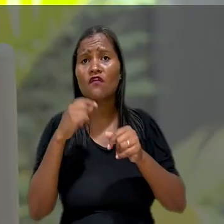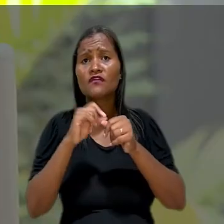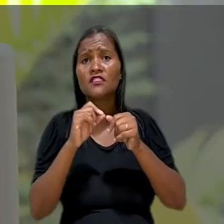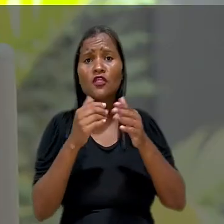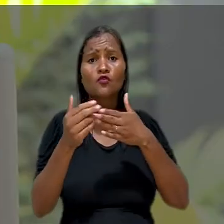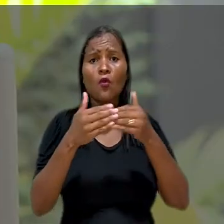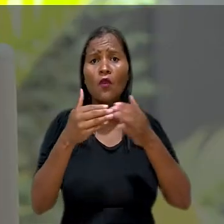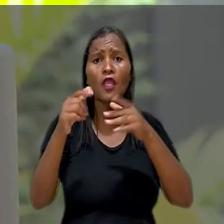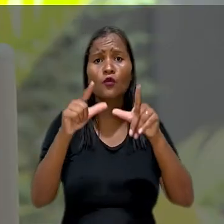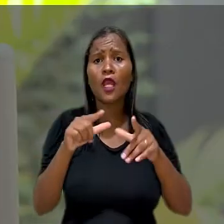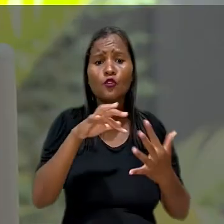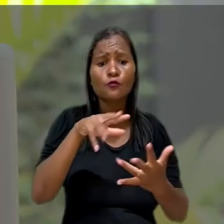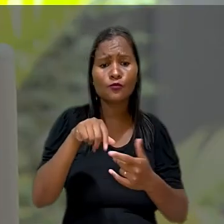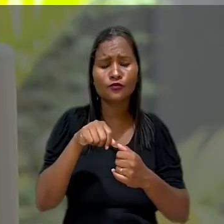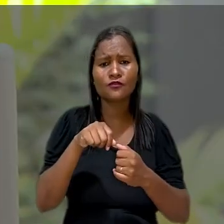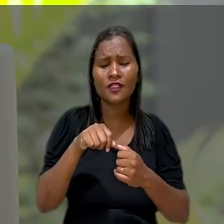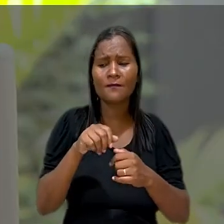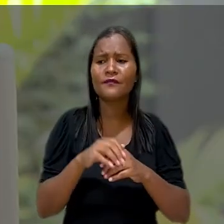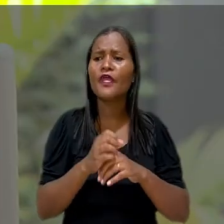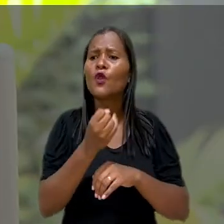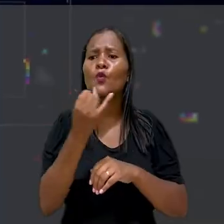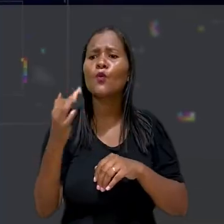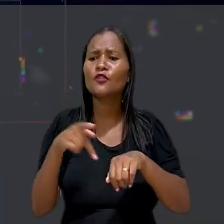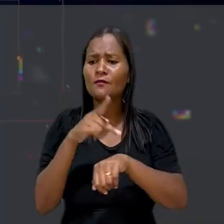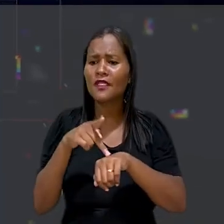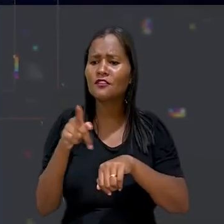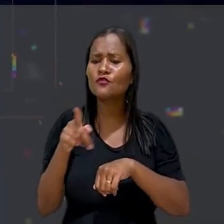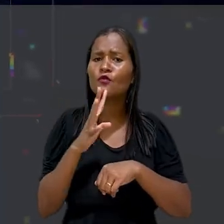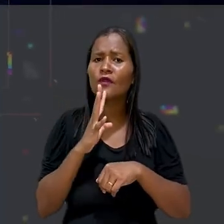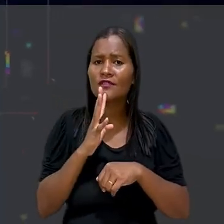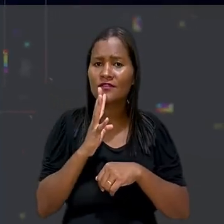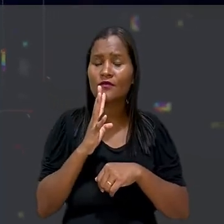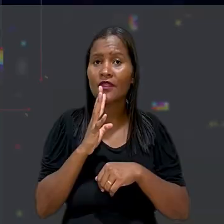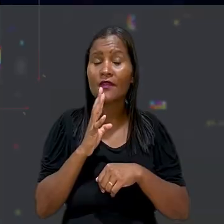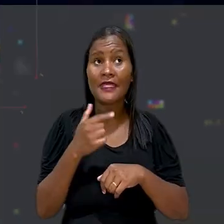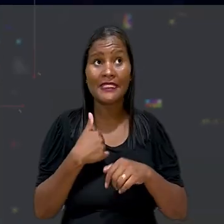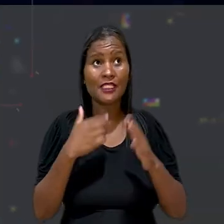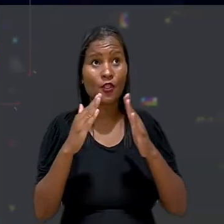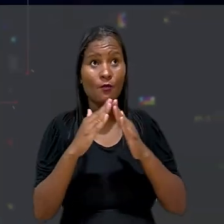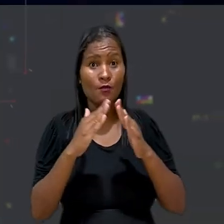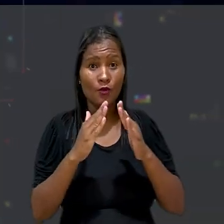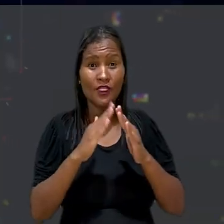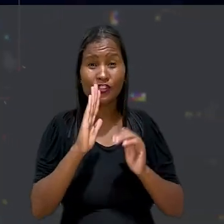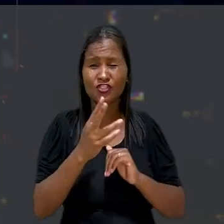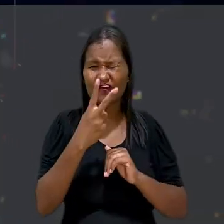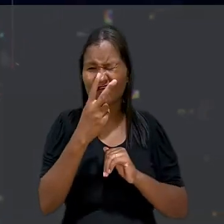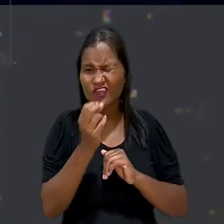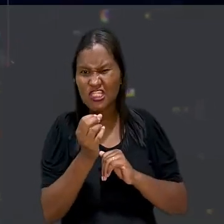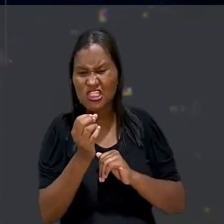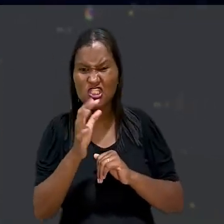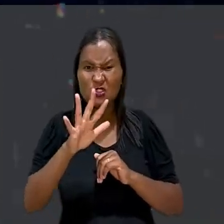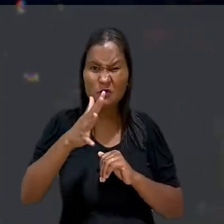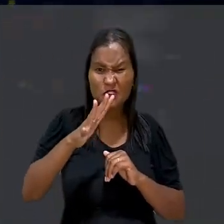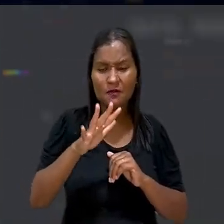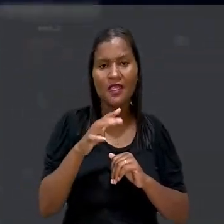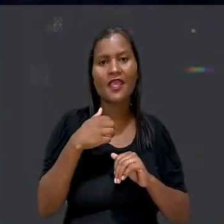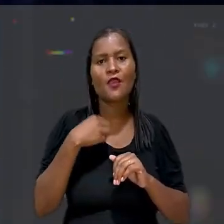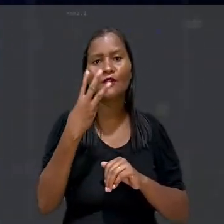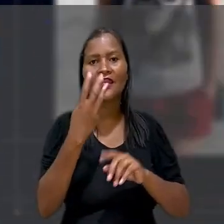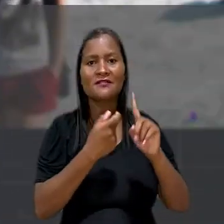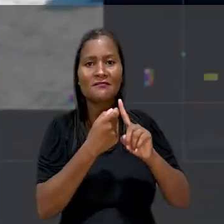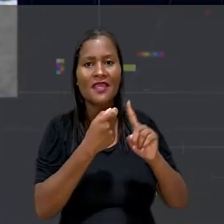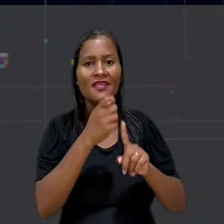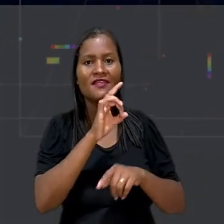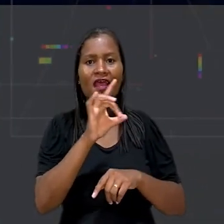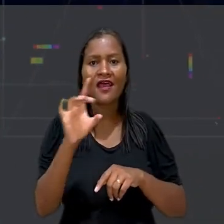mundo. E você já conheceu quantos países? Que eu considero que eu morei foram uns 20 e poucos, que eu passo uns 3 meses em cada